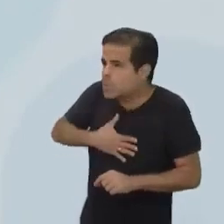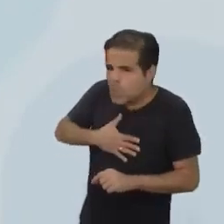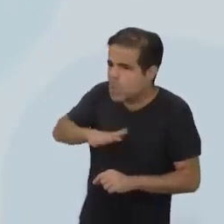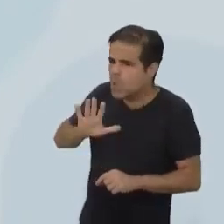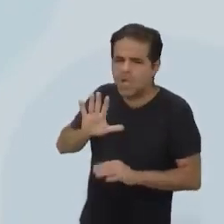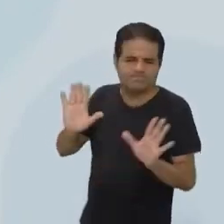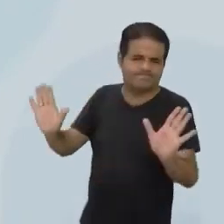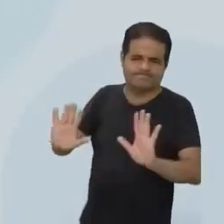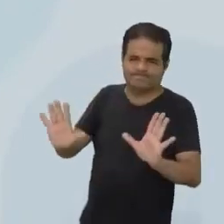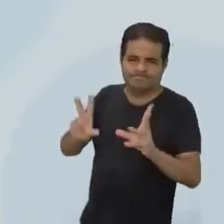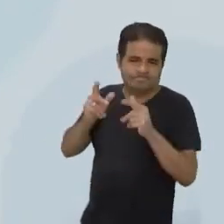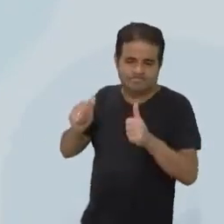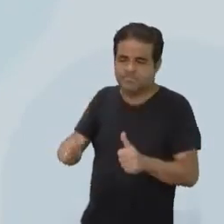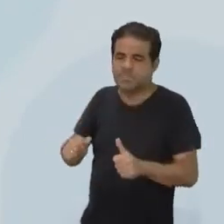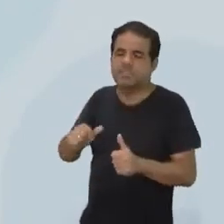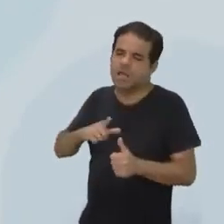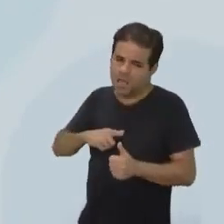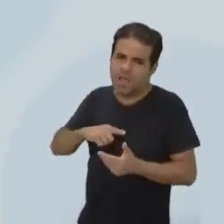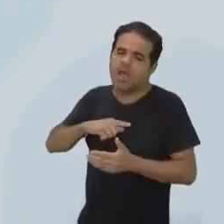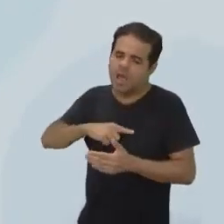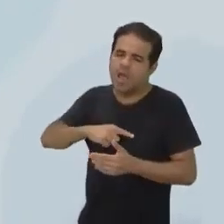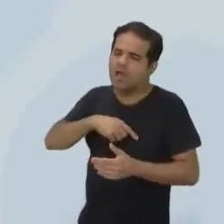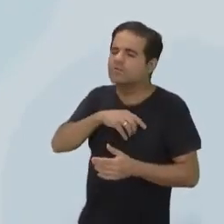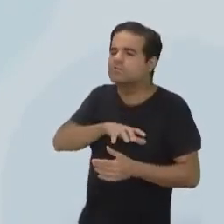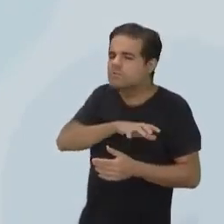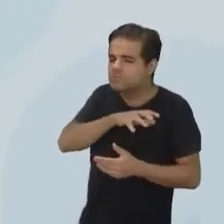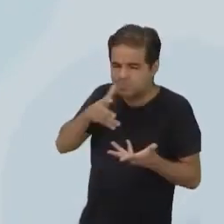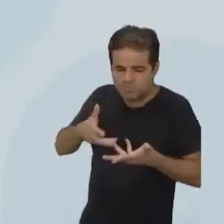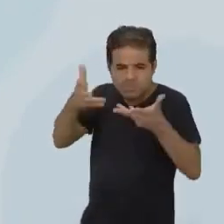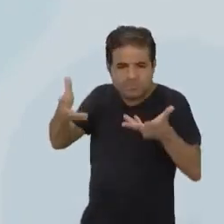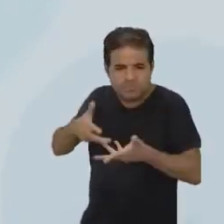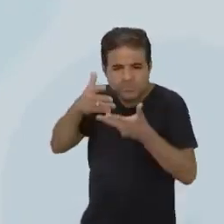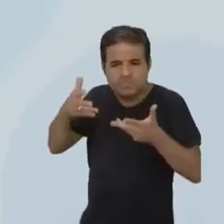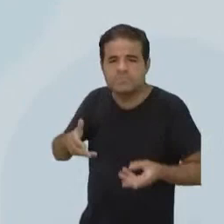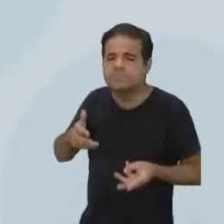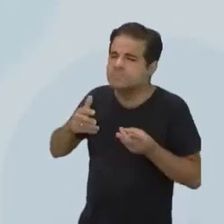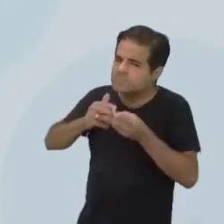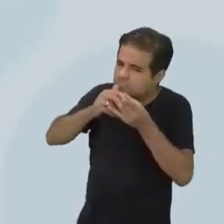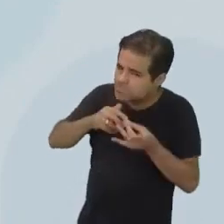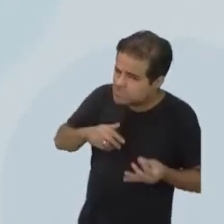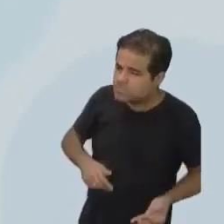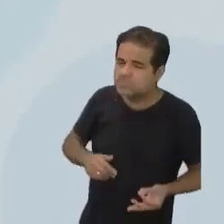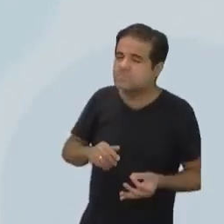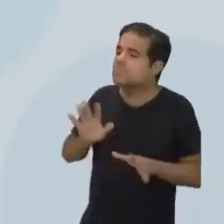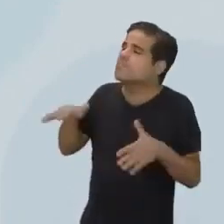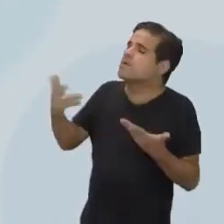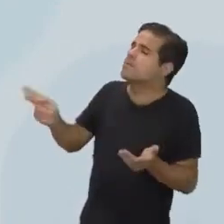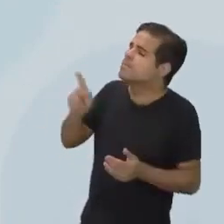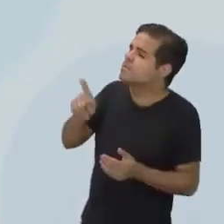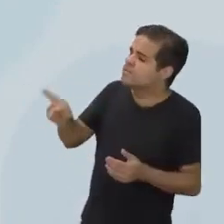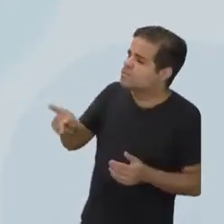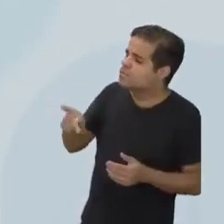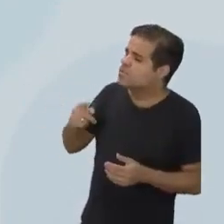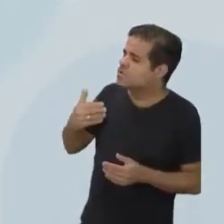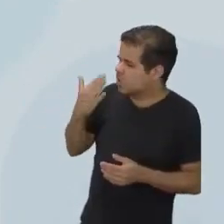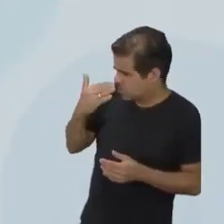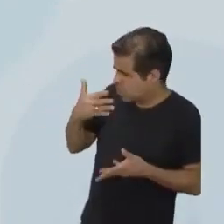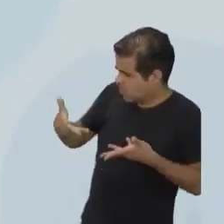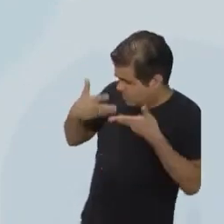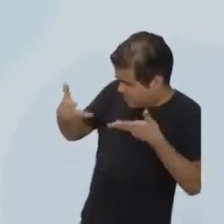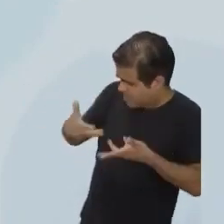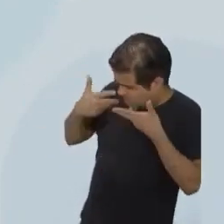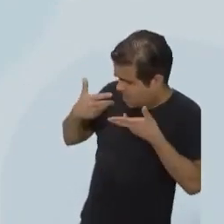né? Tudo bem, tem os vegetais aí, certo? E aí, Pro, a gente come